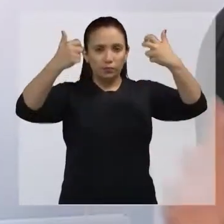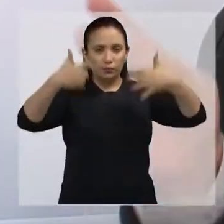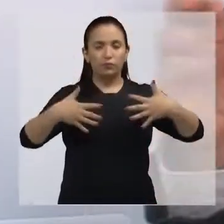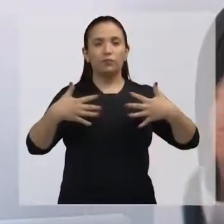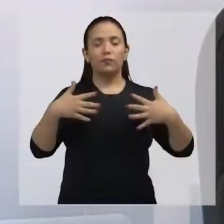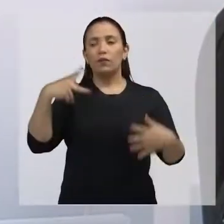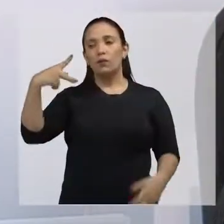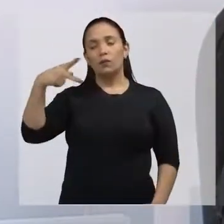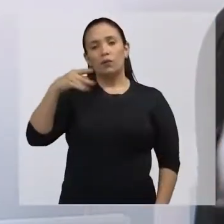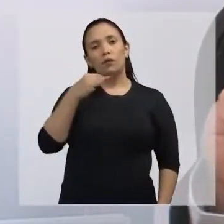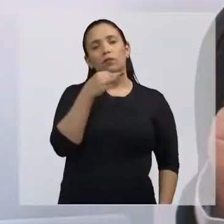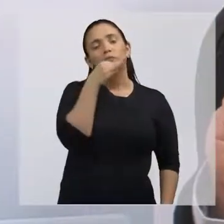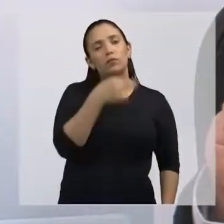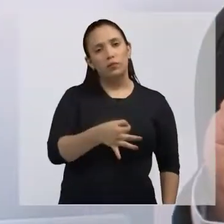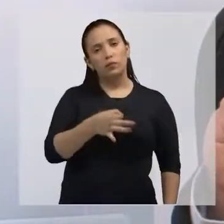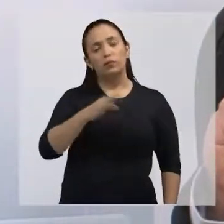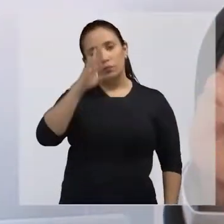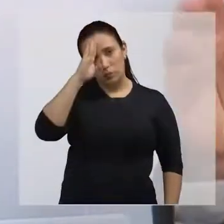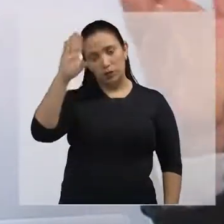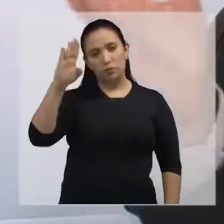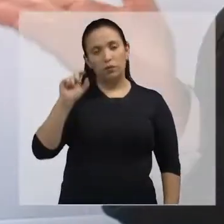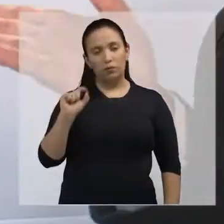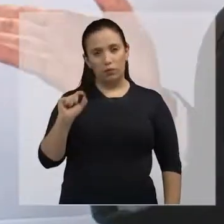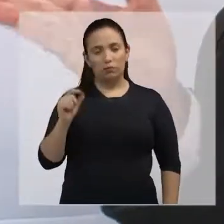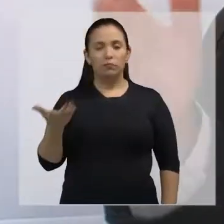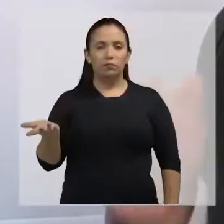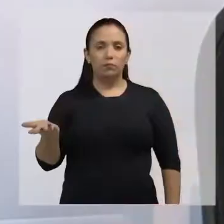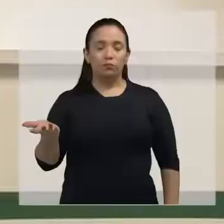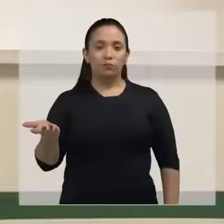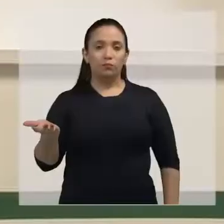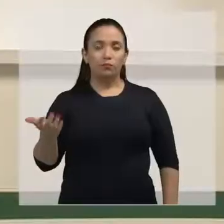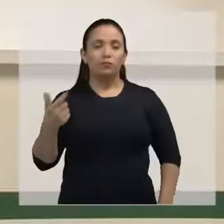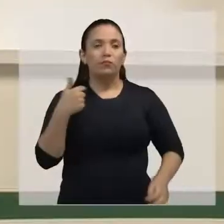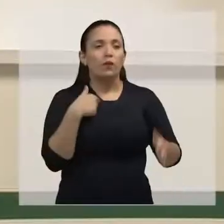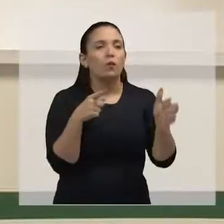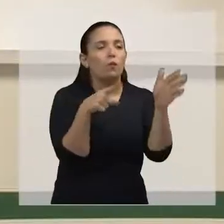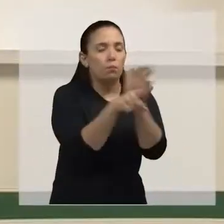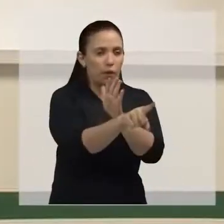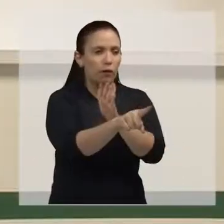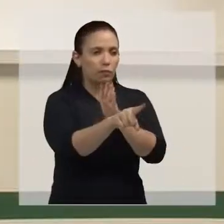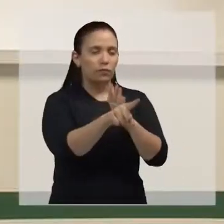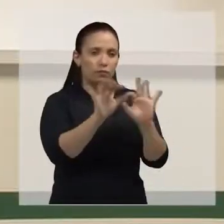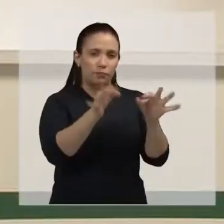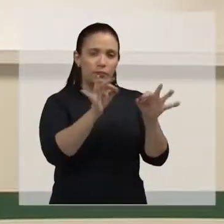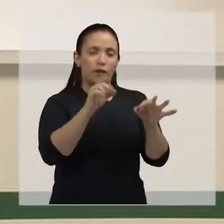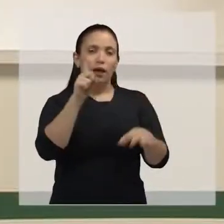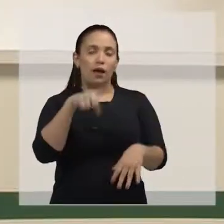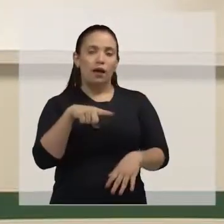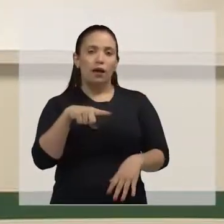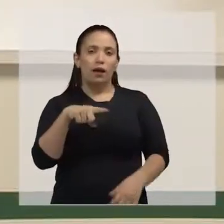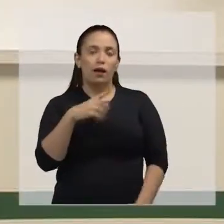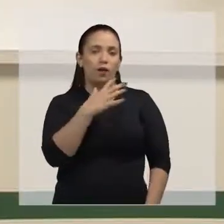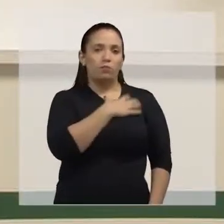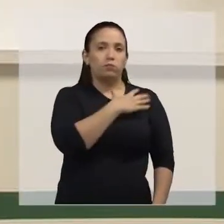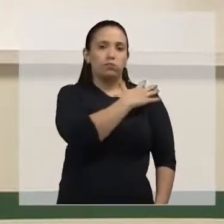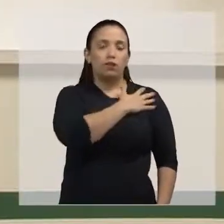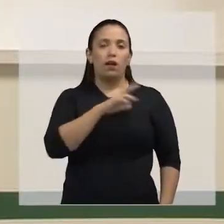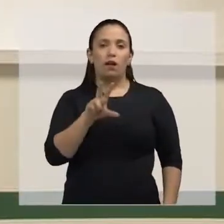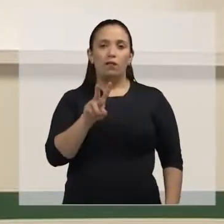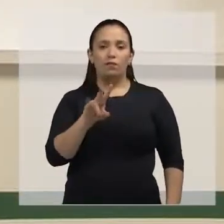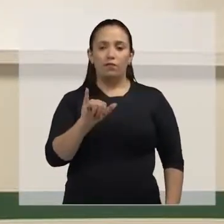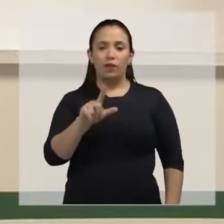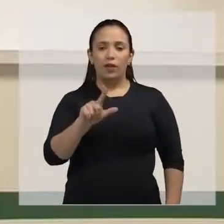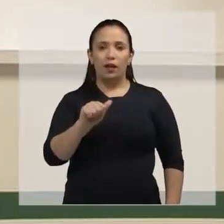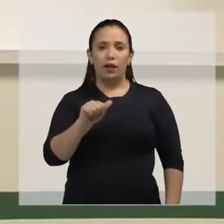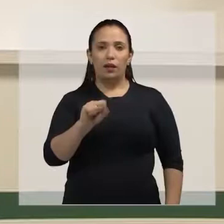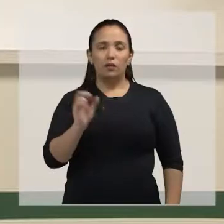sua avaliação, o ponto fundamental. Eu até lhe perguntei, Luiz, foi a questão do general Vilas Boas, eu até